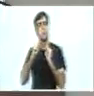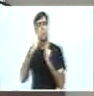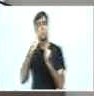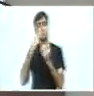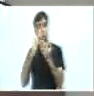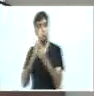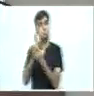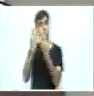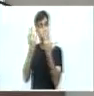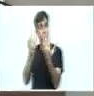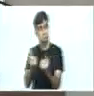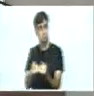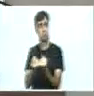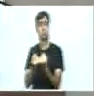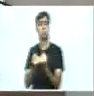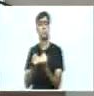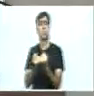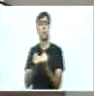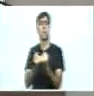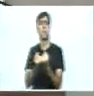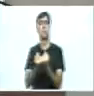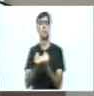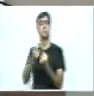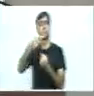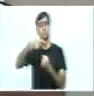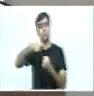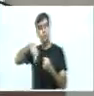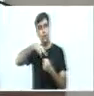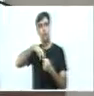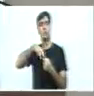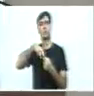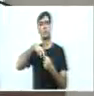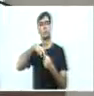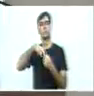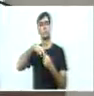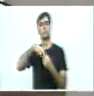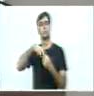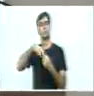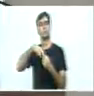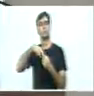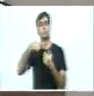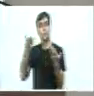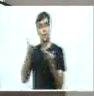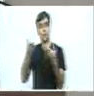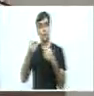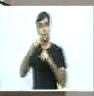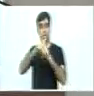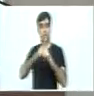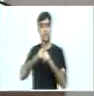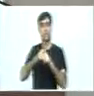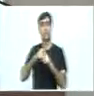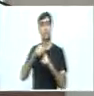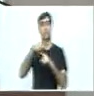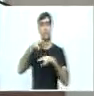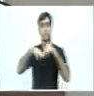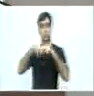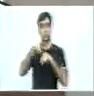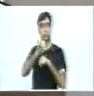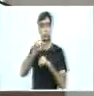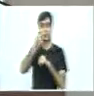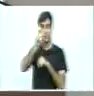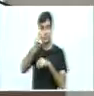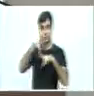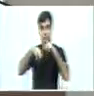aprovar, discutir e aprovar essa proposta, nós estamos, diante do mês de junho, que dia 5 de junho foi o Dia Mundial do